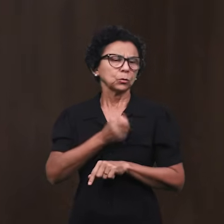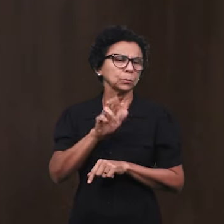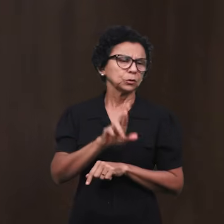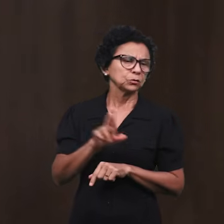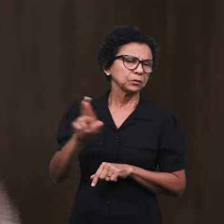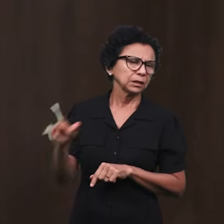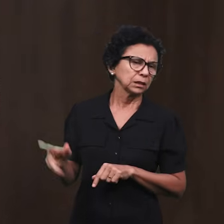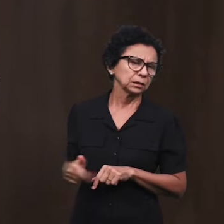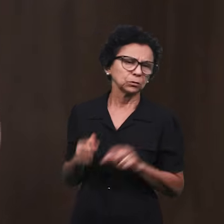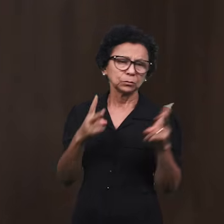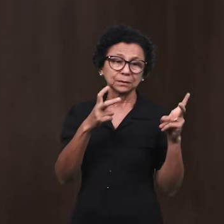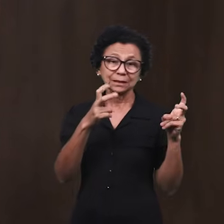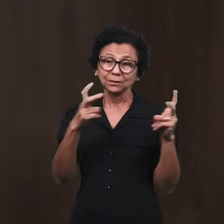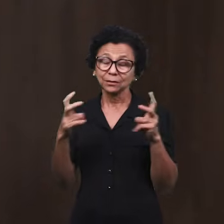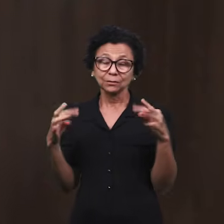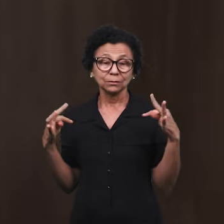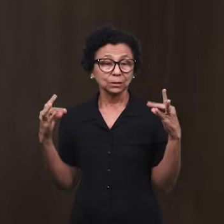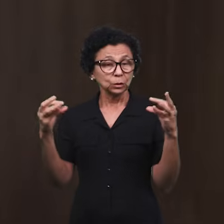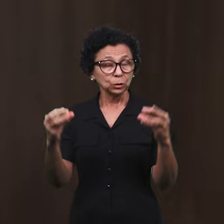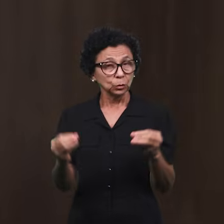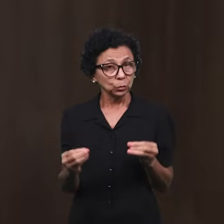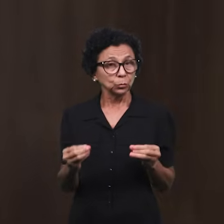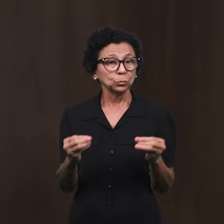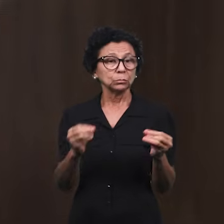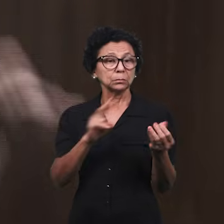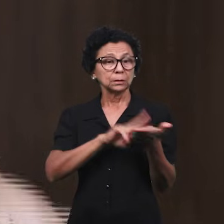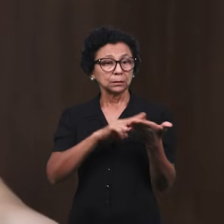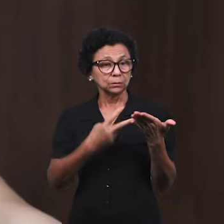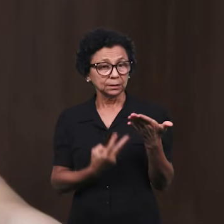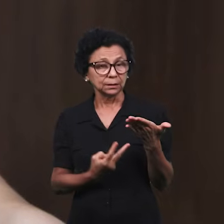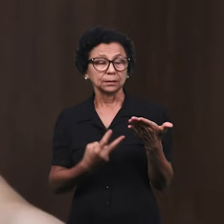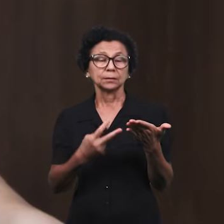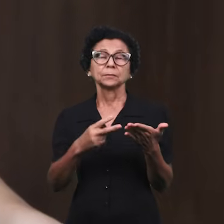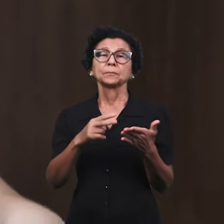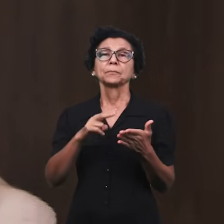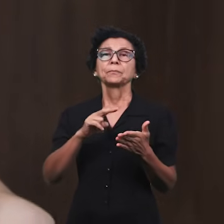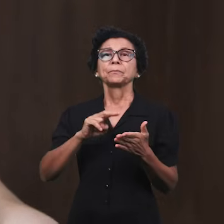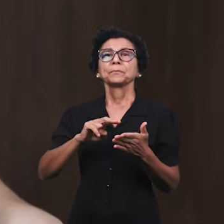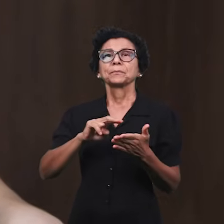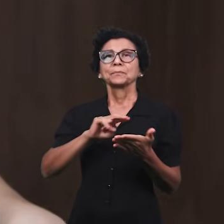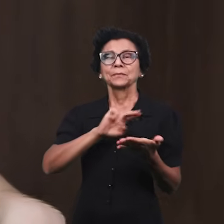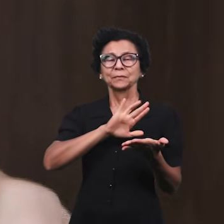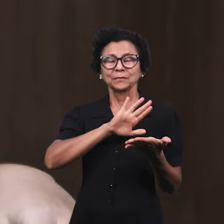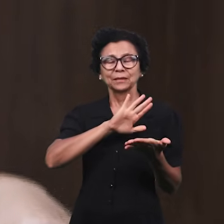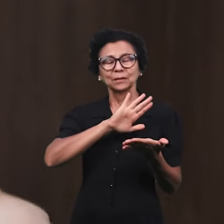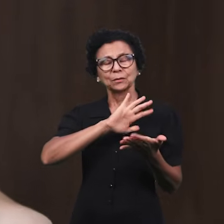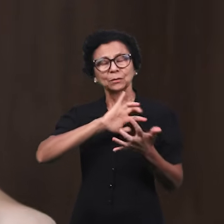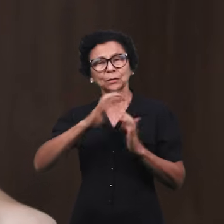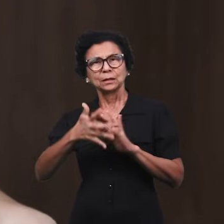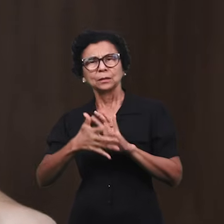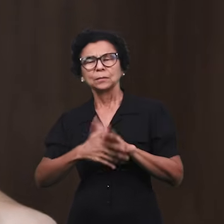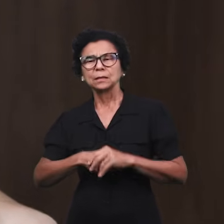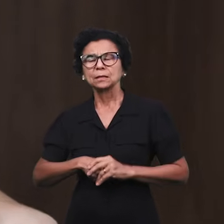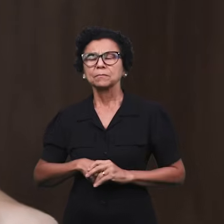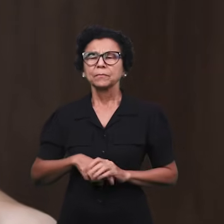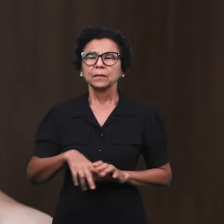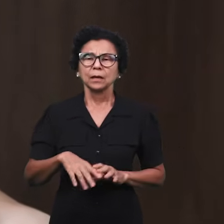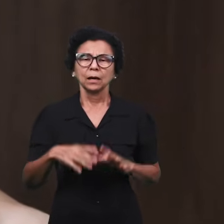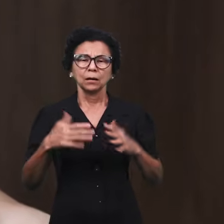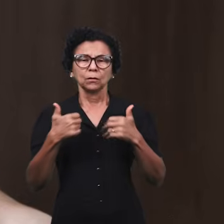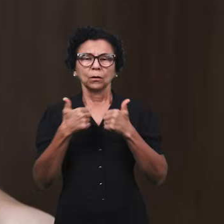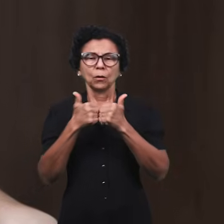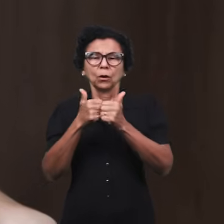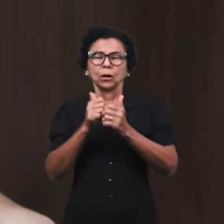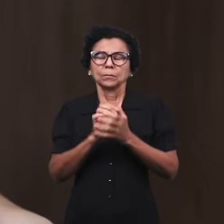rua andando, interpretando louvor, aí a mulher parou, me cutucou assim, parei no sinal, porque o sinal estava fechado. Aí ela me